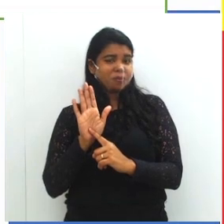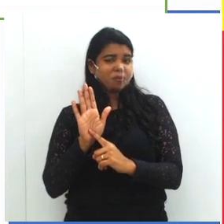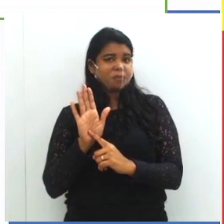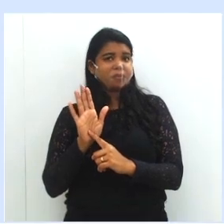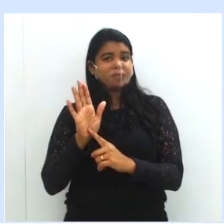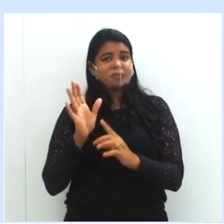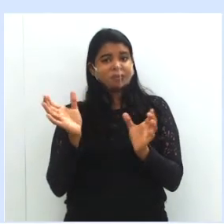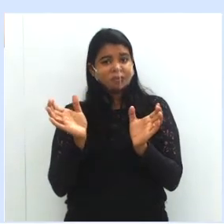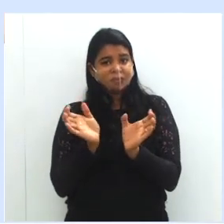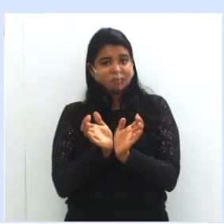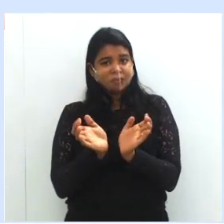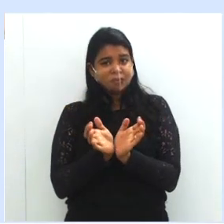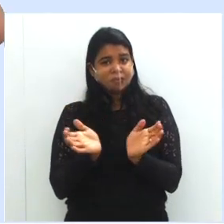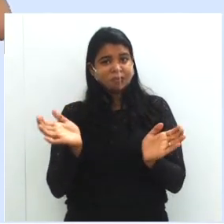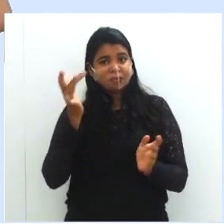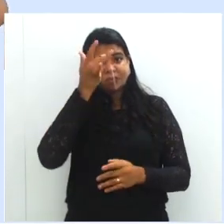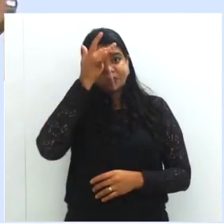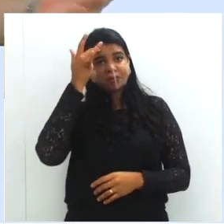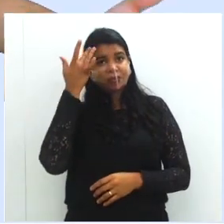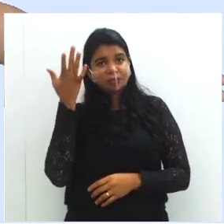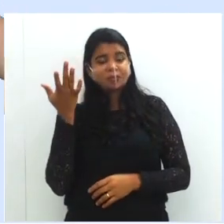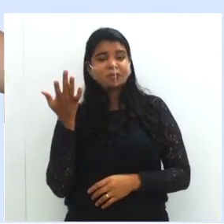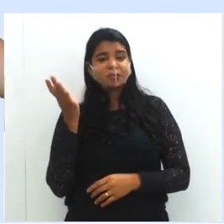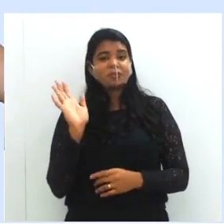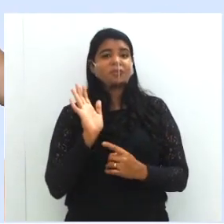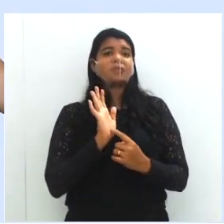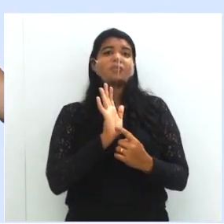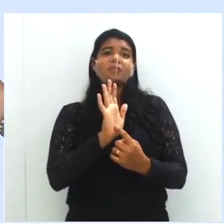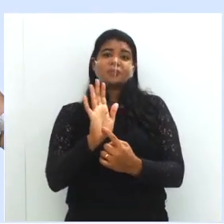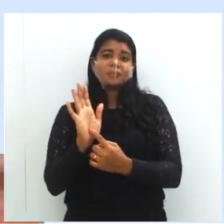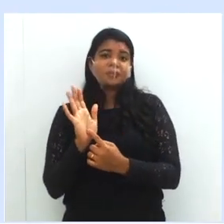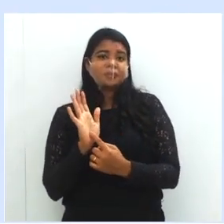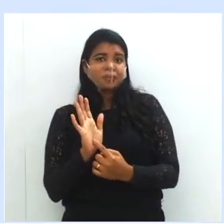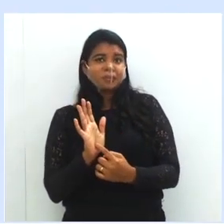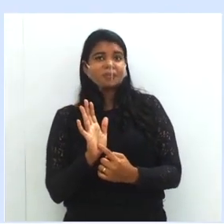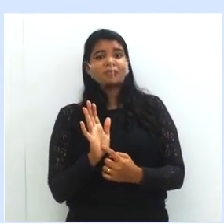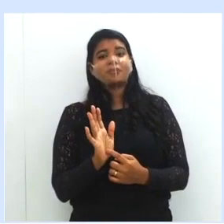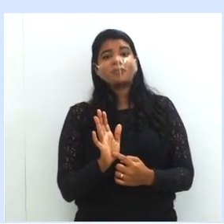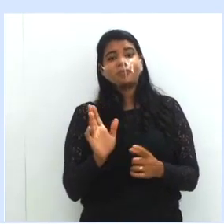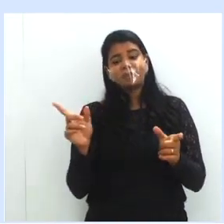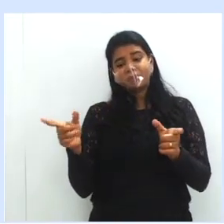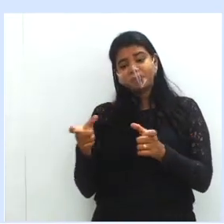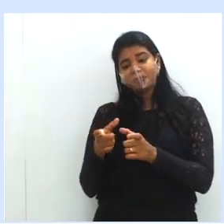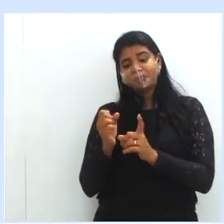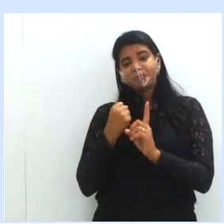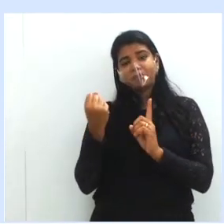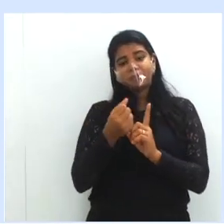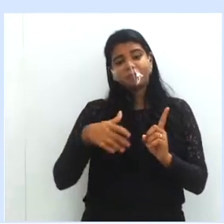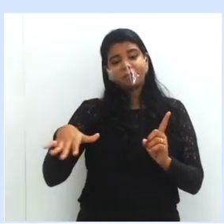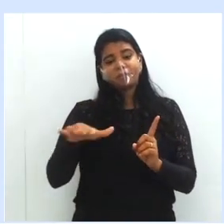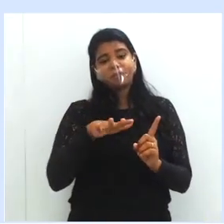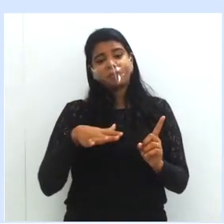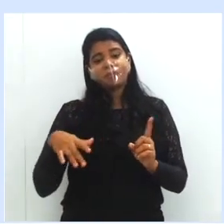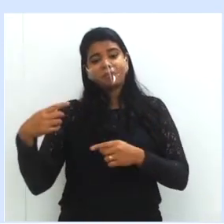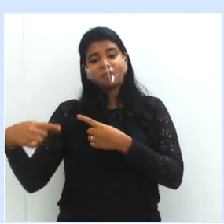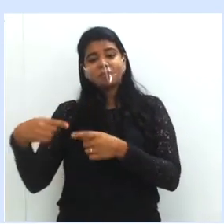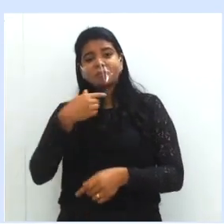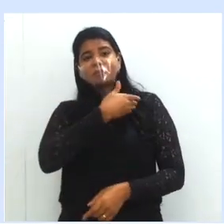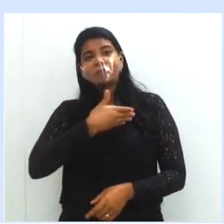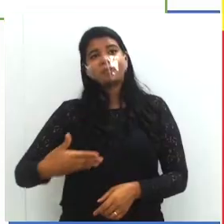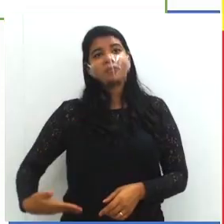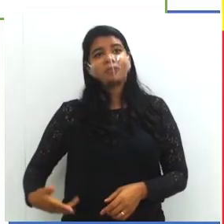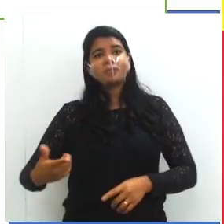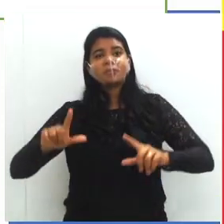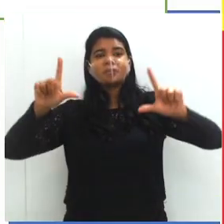de pessoas que estão presentificando, como eu posso falar aqui, a questão das minorias sociais. Nós temos